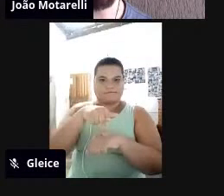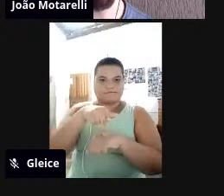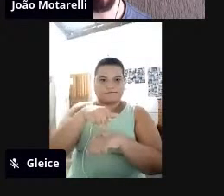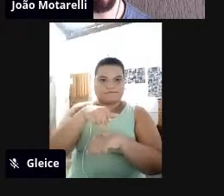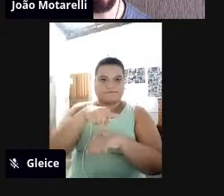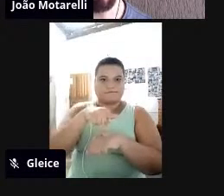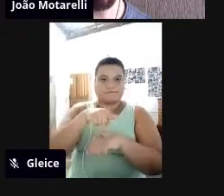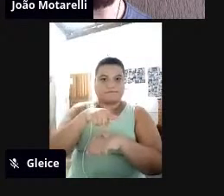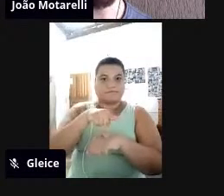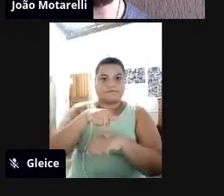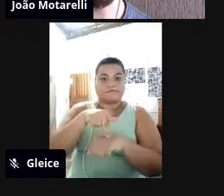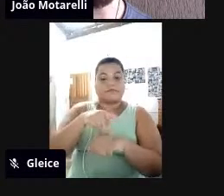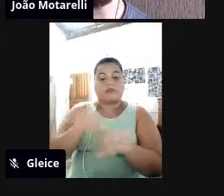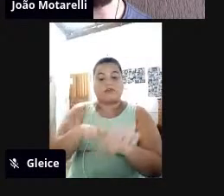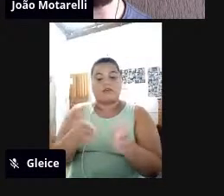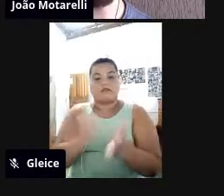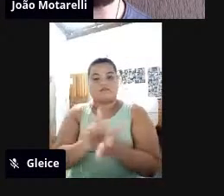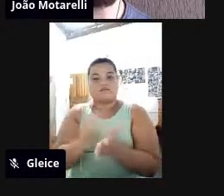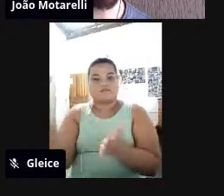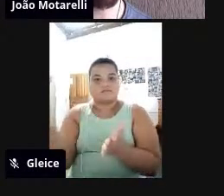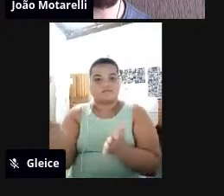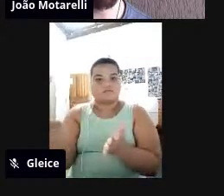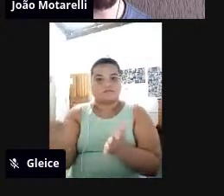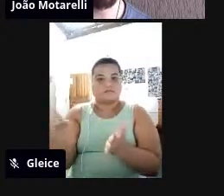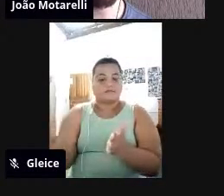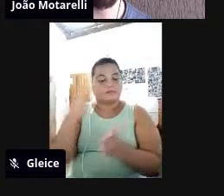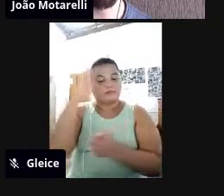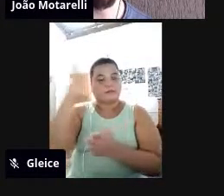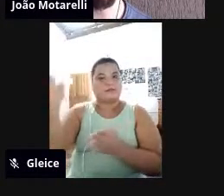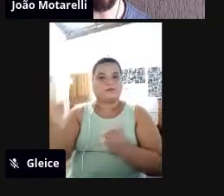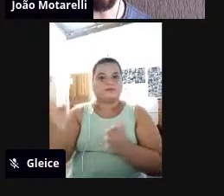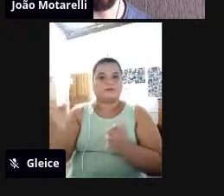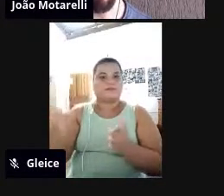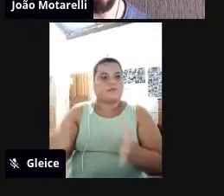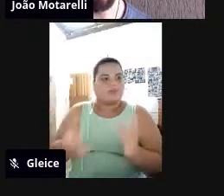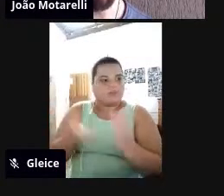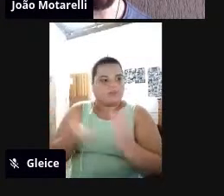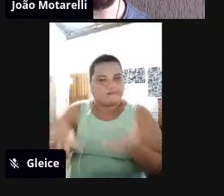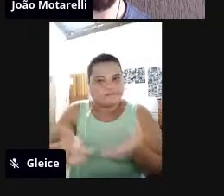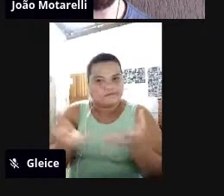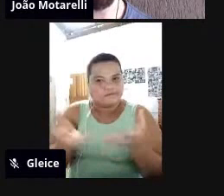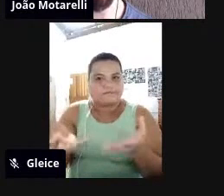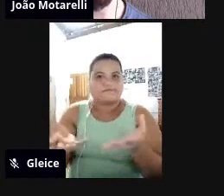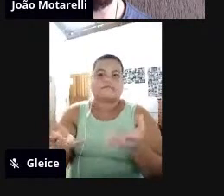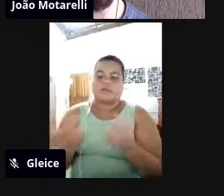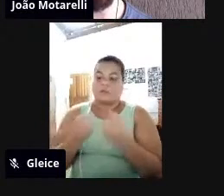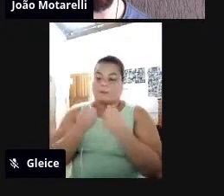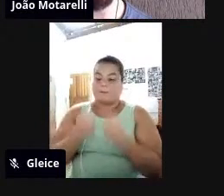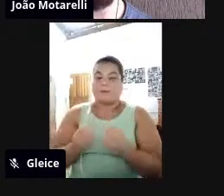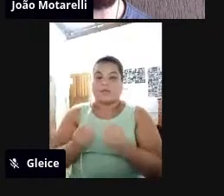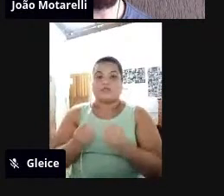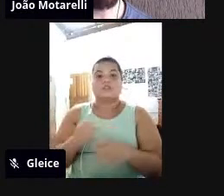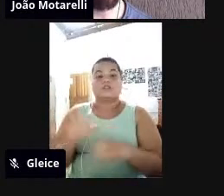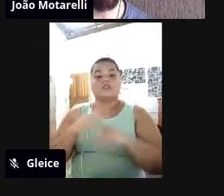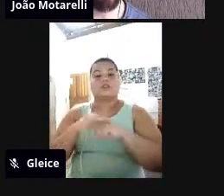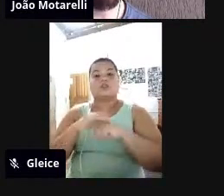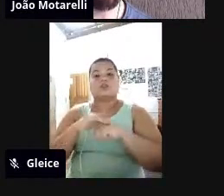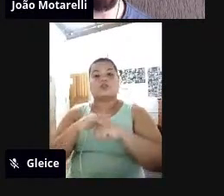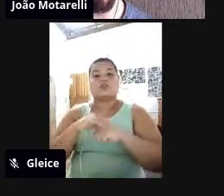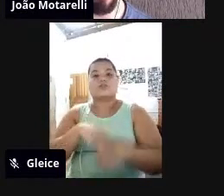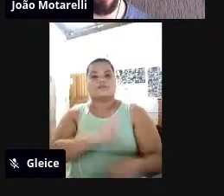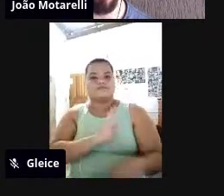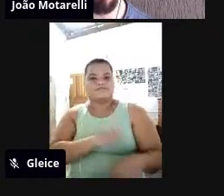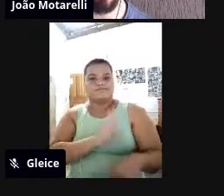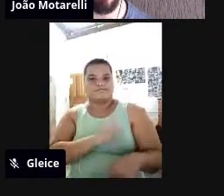na literatura e fala sobre as flutuações do peso na doença coronária. Então, esse é um artigo que avaliou